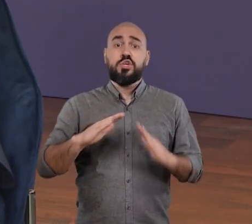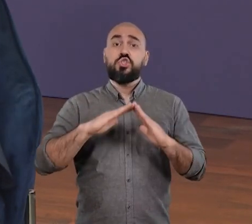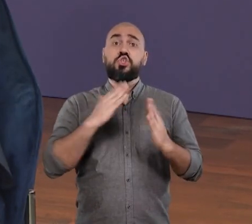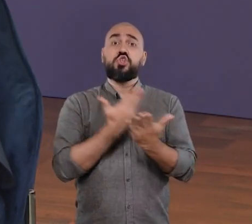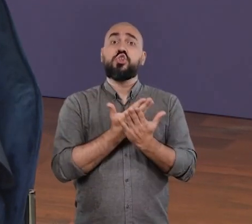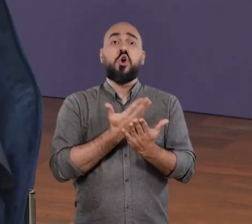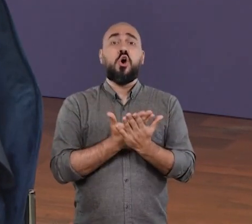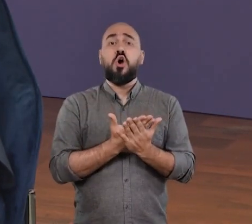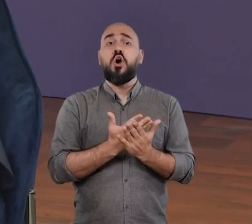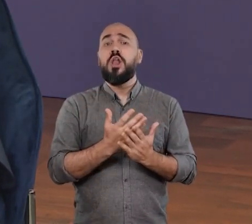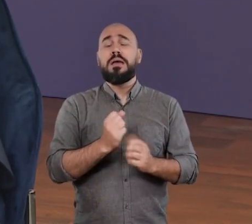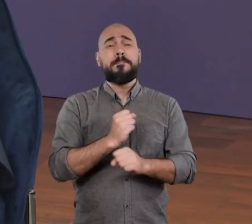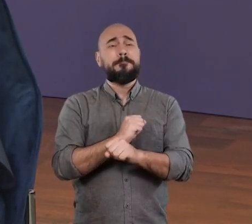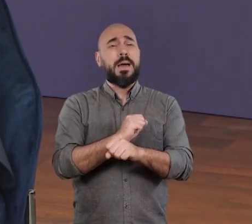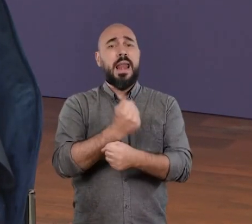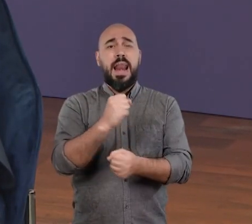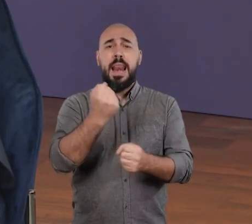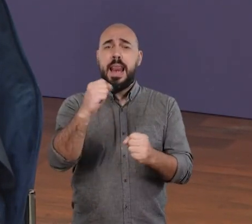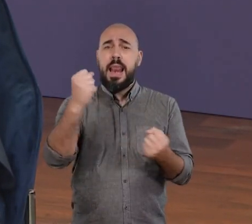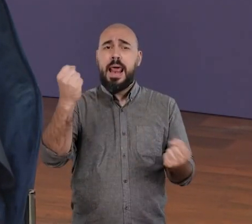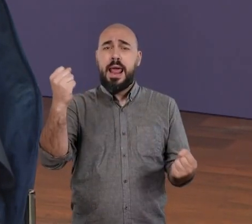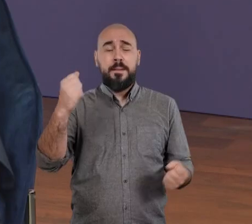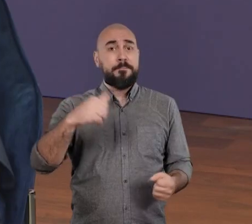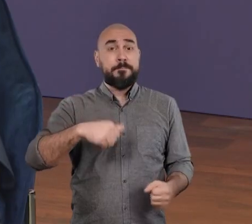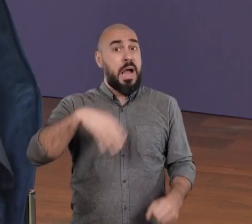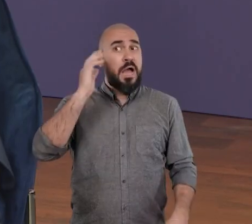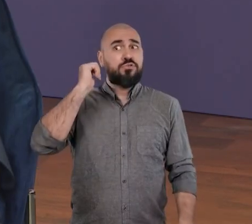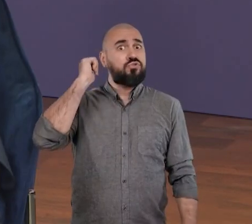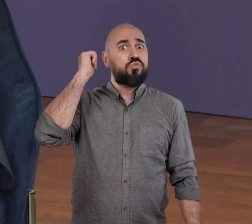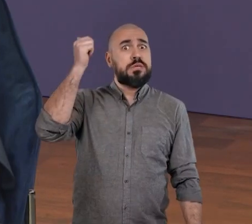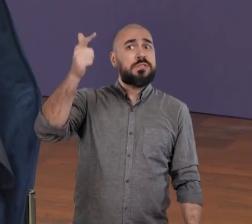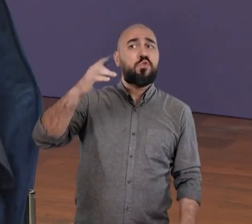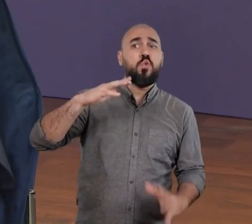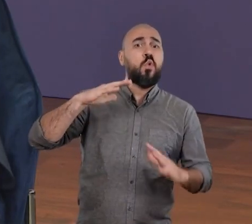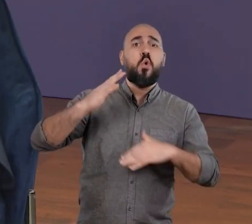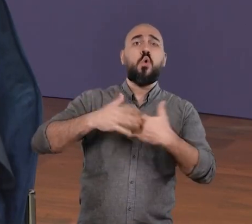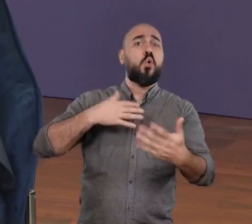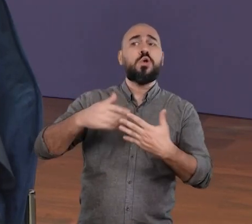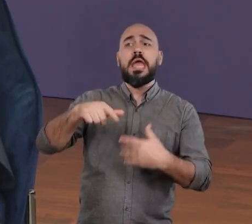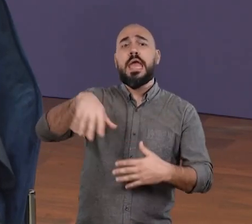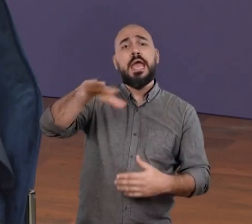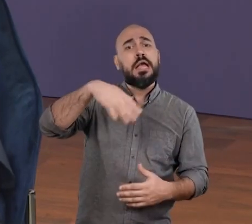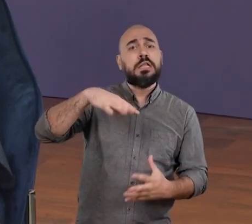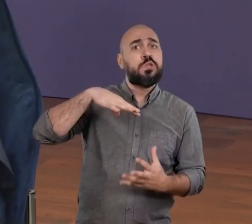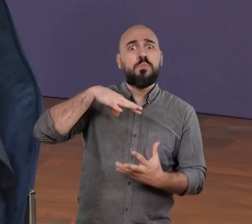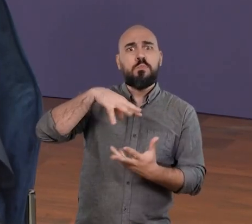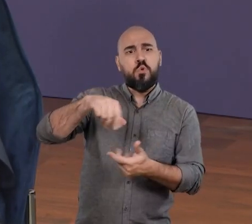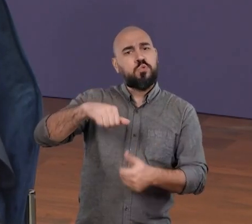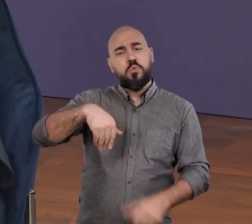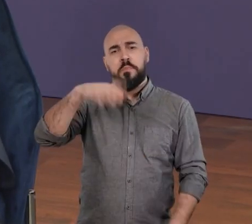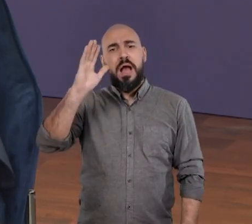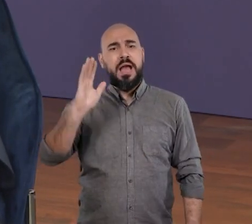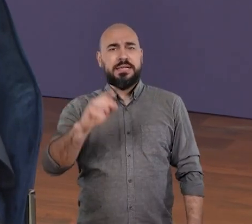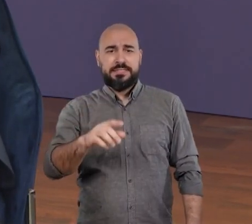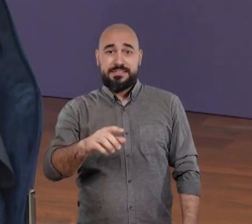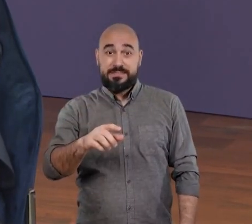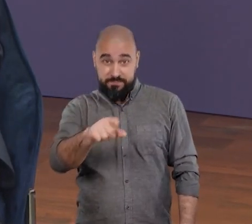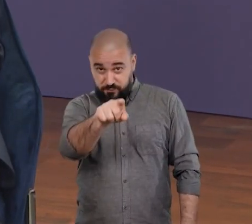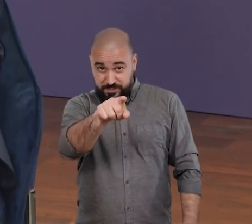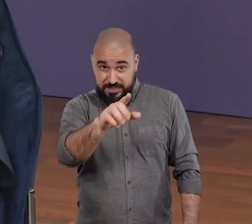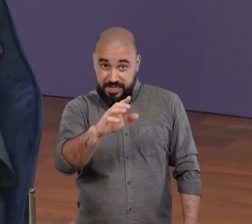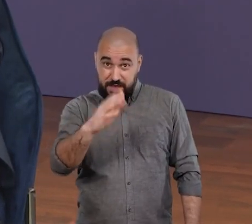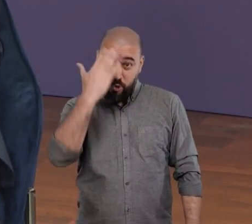maior e melhor escola bíblica do mundo, com materiais riquíssimos para aprofundar o seu entendimento, a